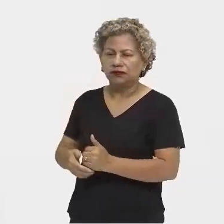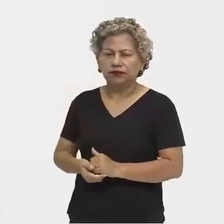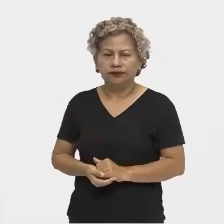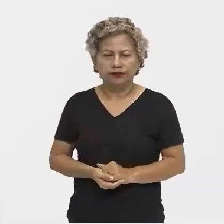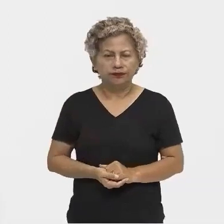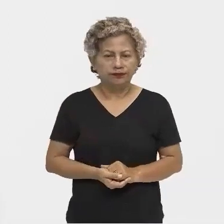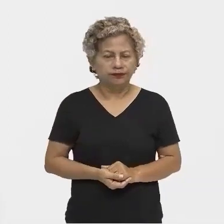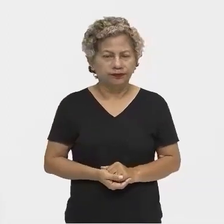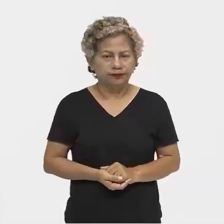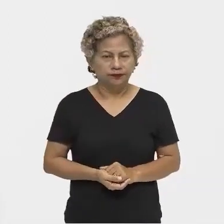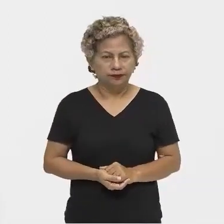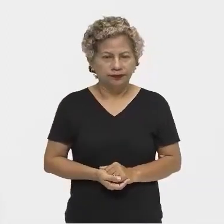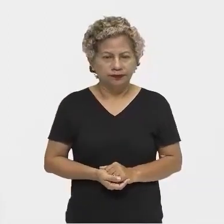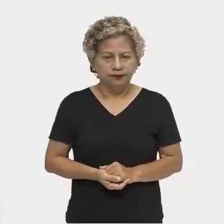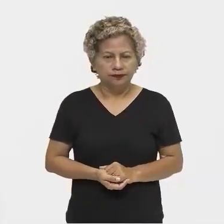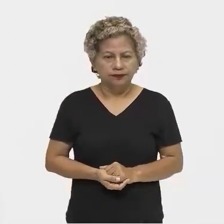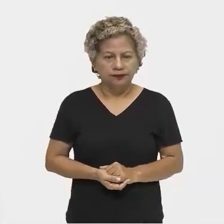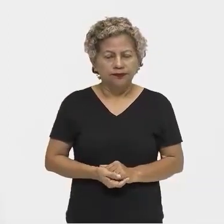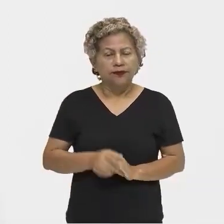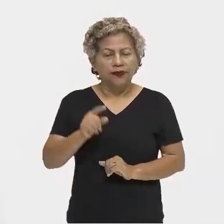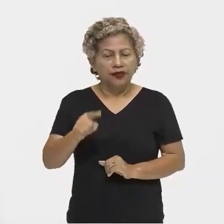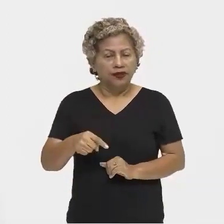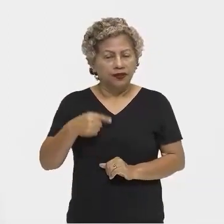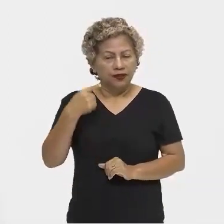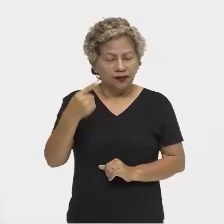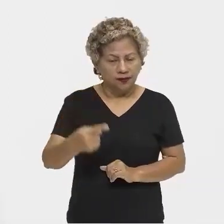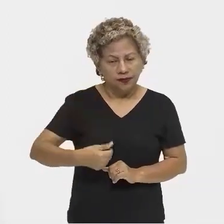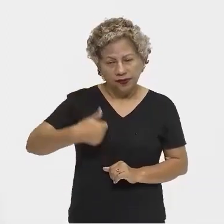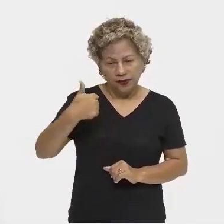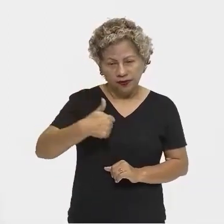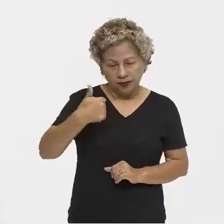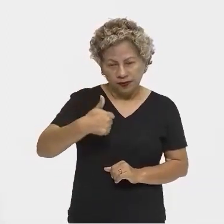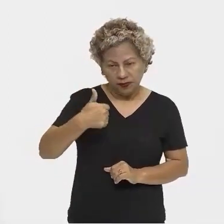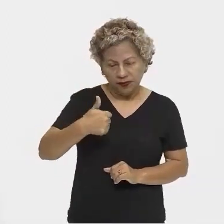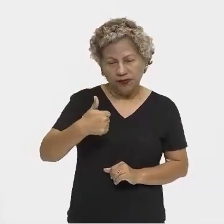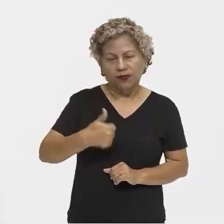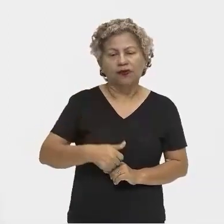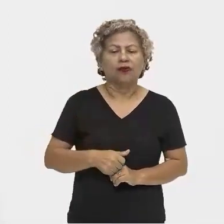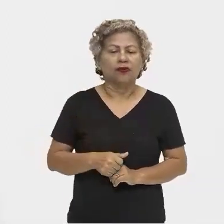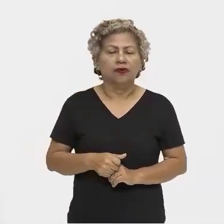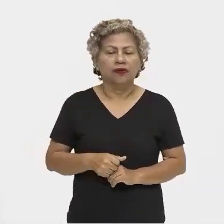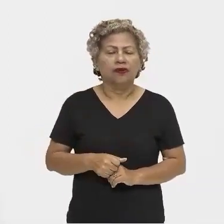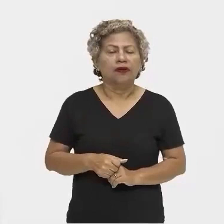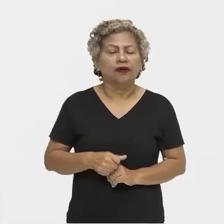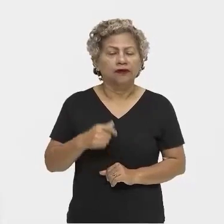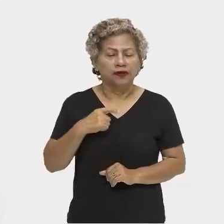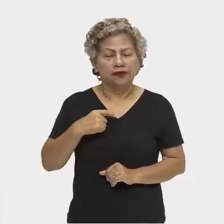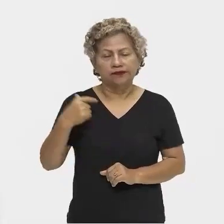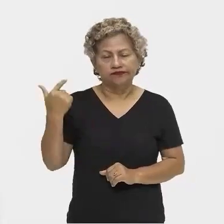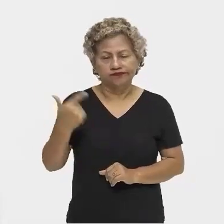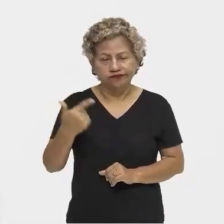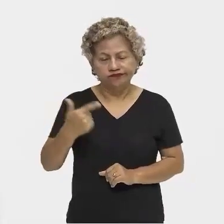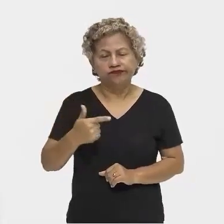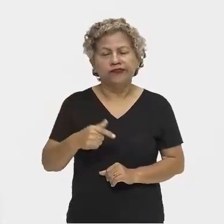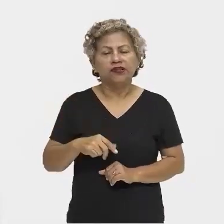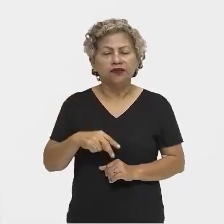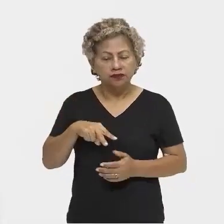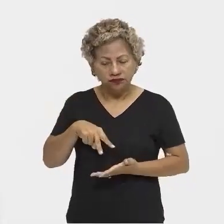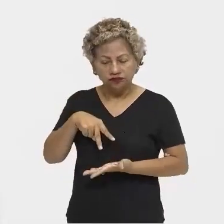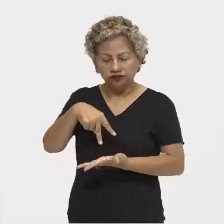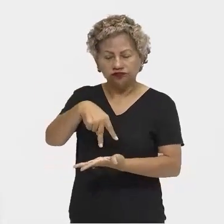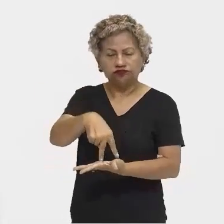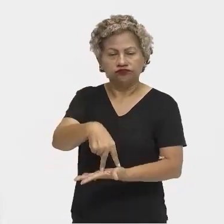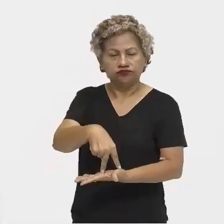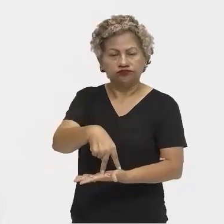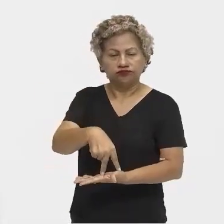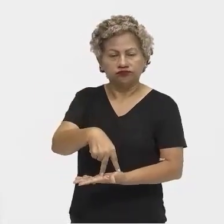continuando, depois da primeira, na segunda vez que enfrentamos nossos medos, eles passam a ser mais tranquilos